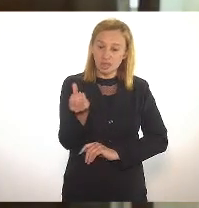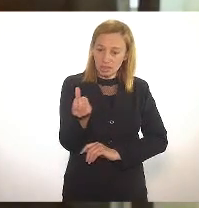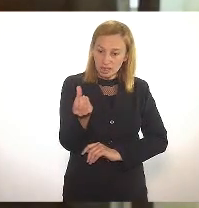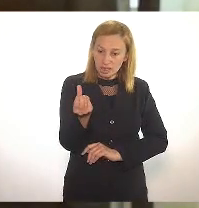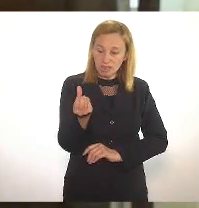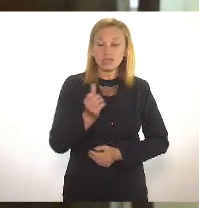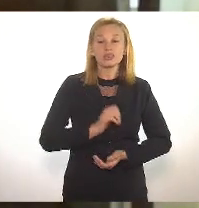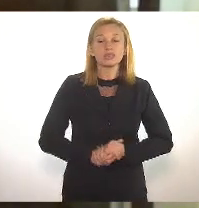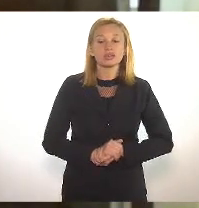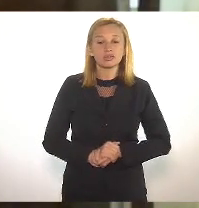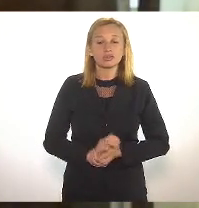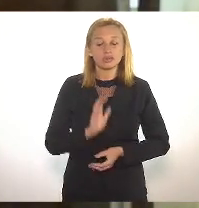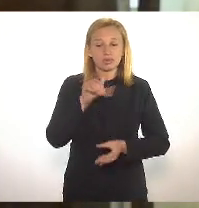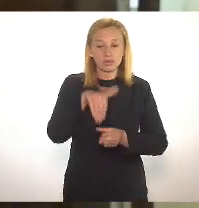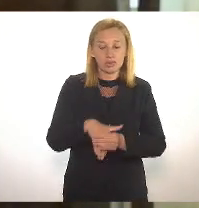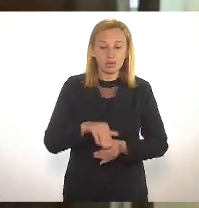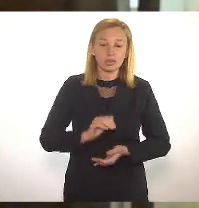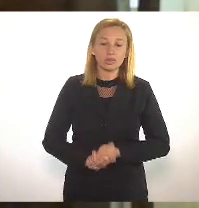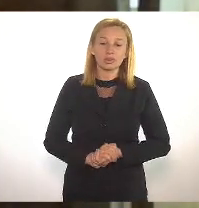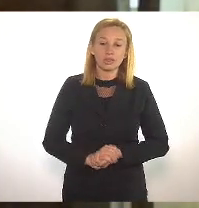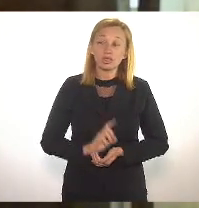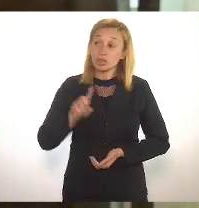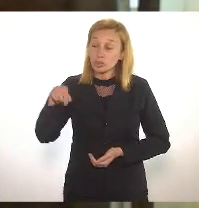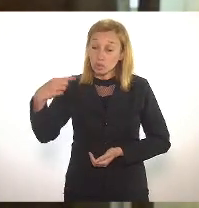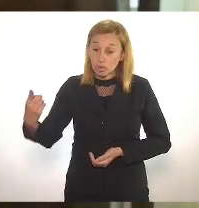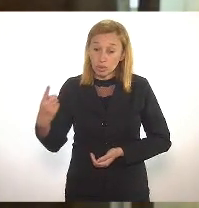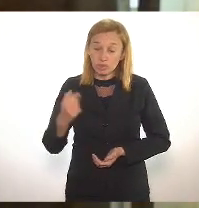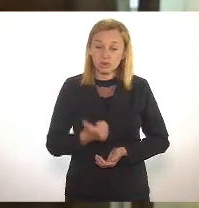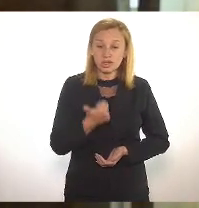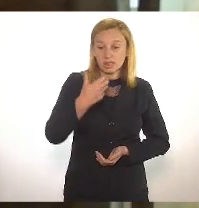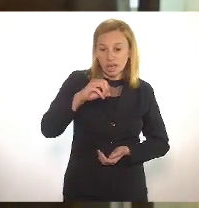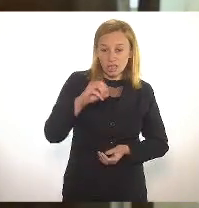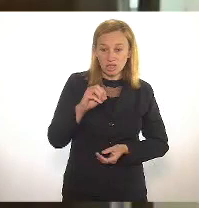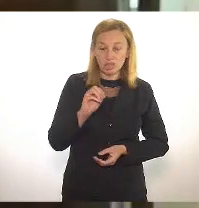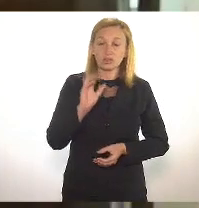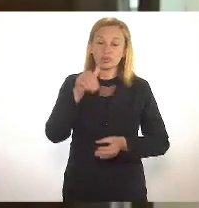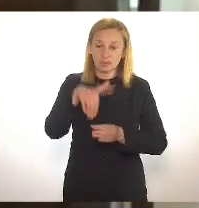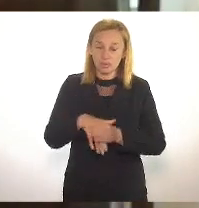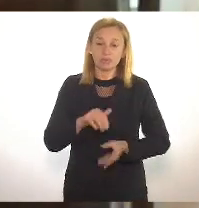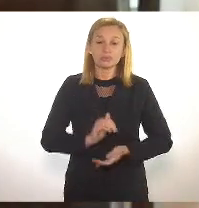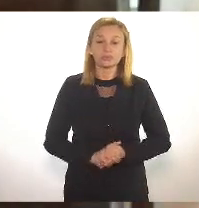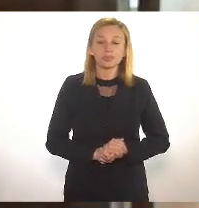delegados, e Wisconsin representa 10 delegados.